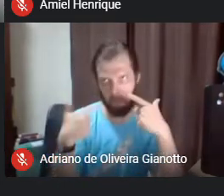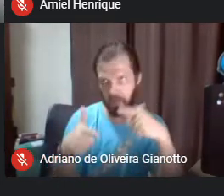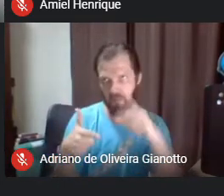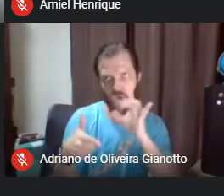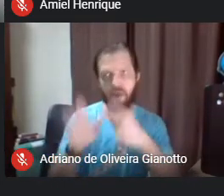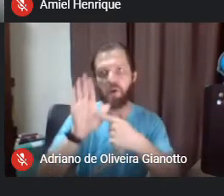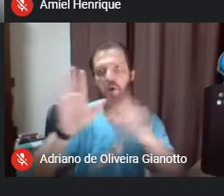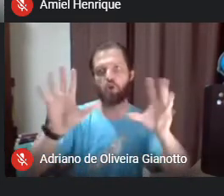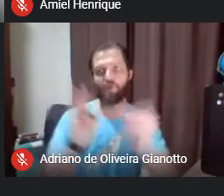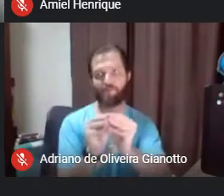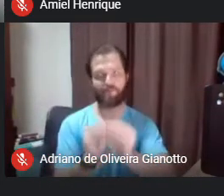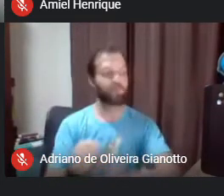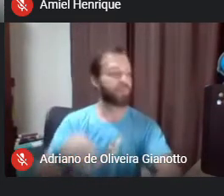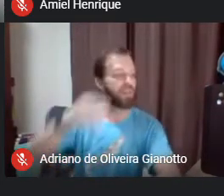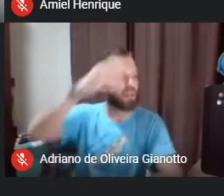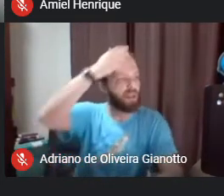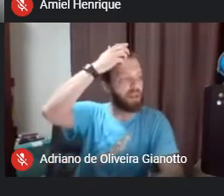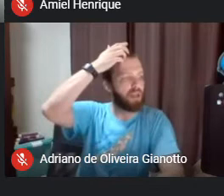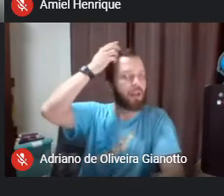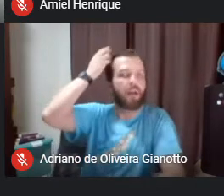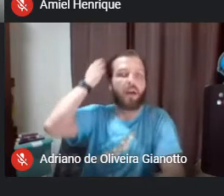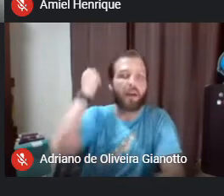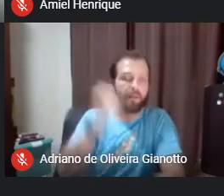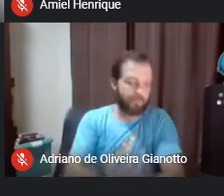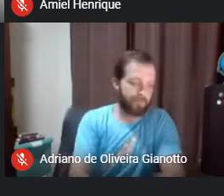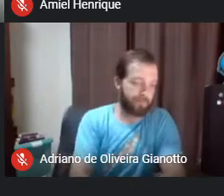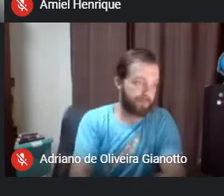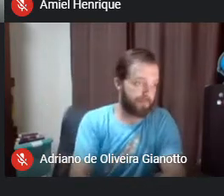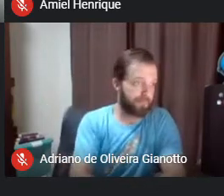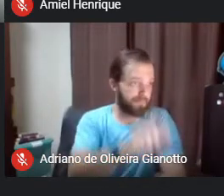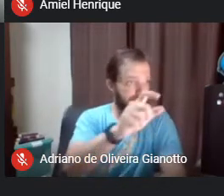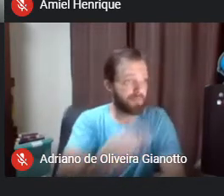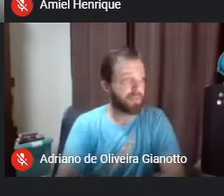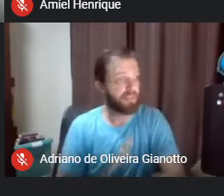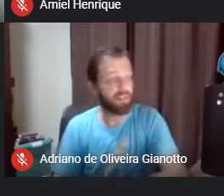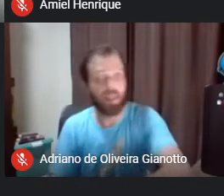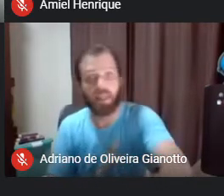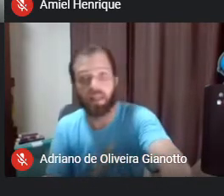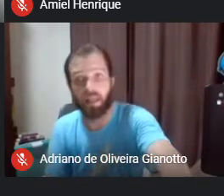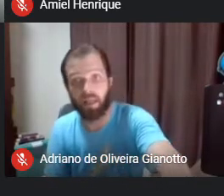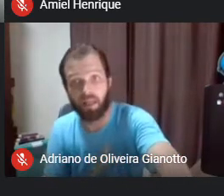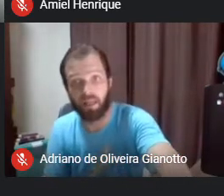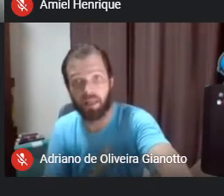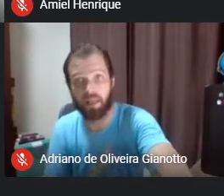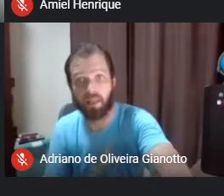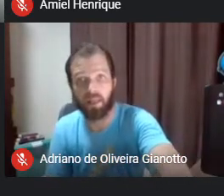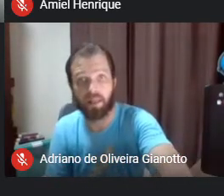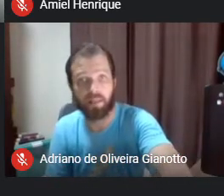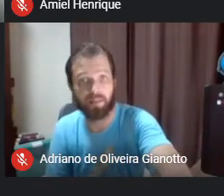surdas ou não, não tem registro nos documentos sobre isso, né? A gente não consegue falar sobre isso.